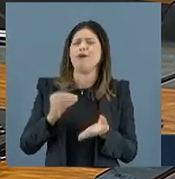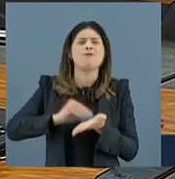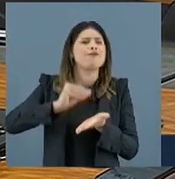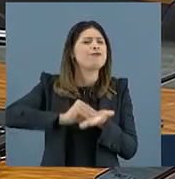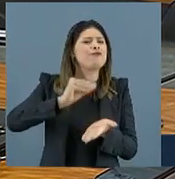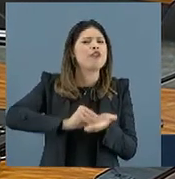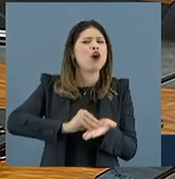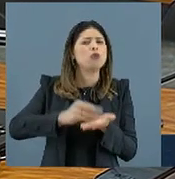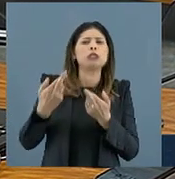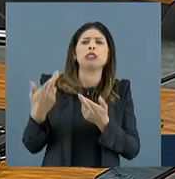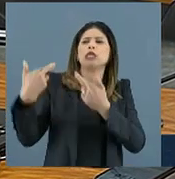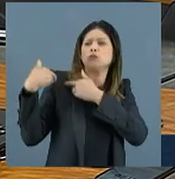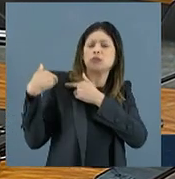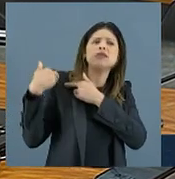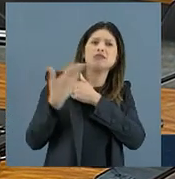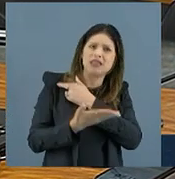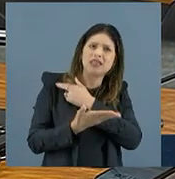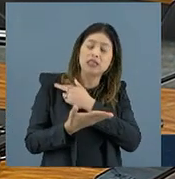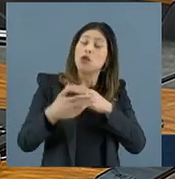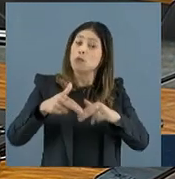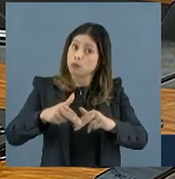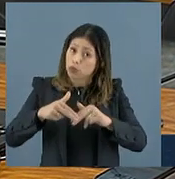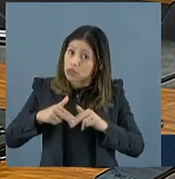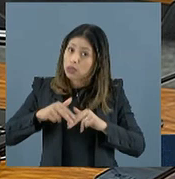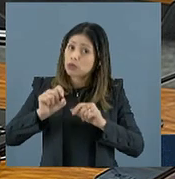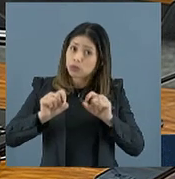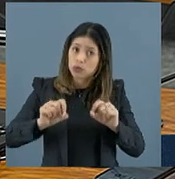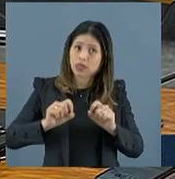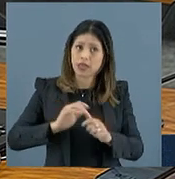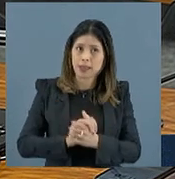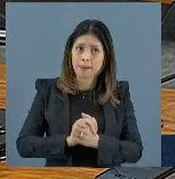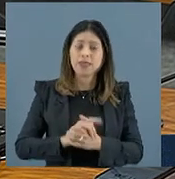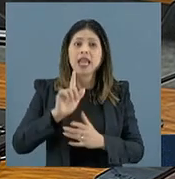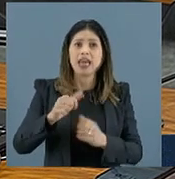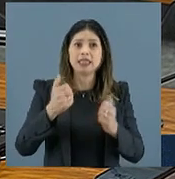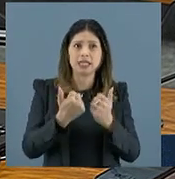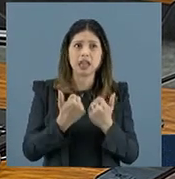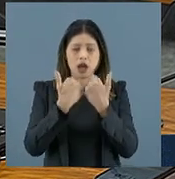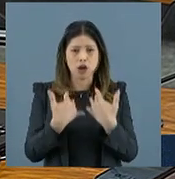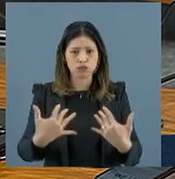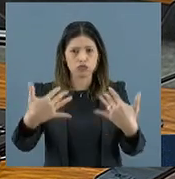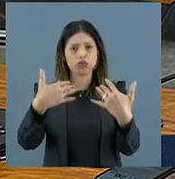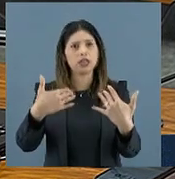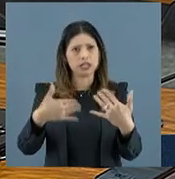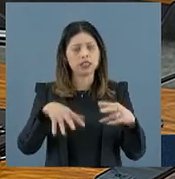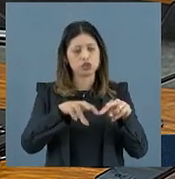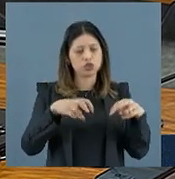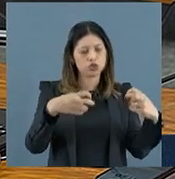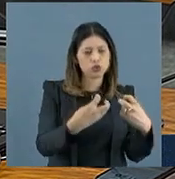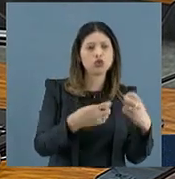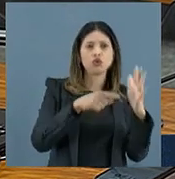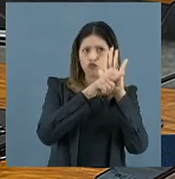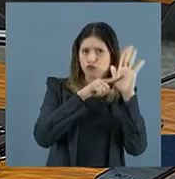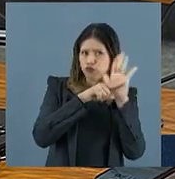isso. E essa audiência de custódia é algo que é recorrente à reclamação da